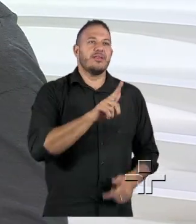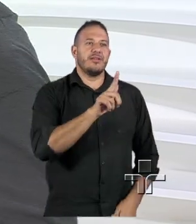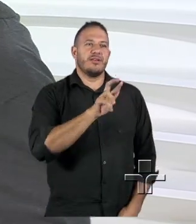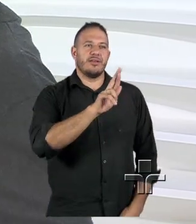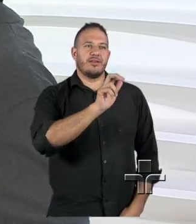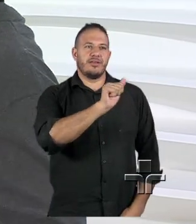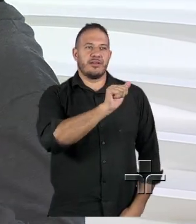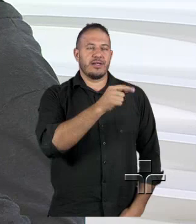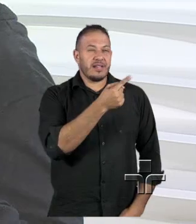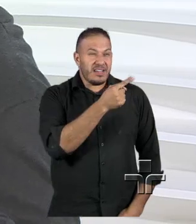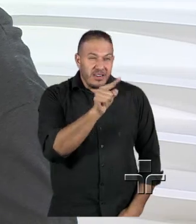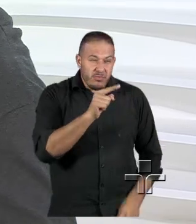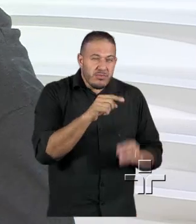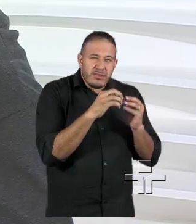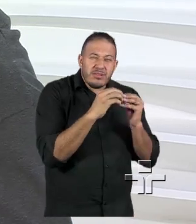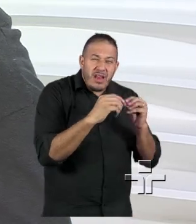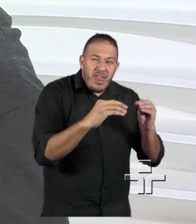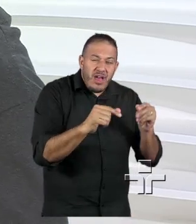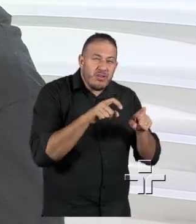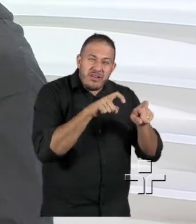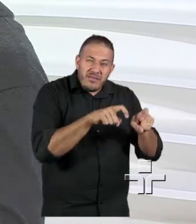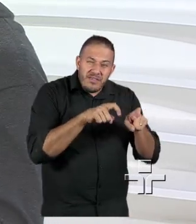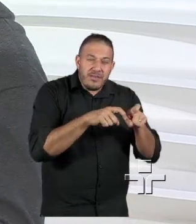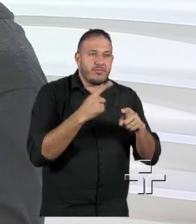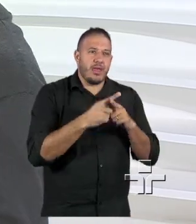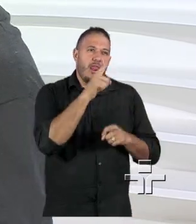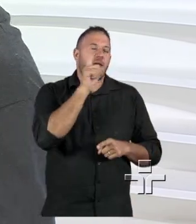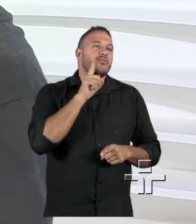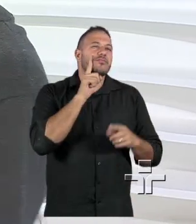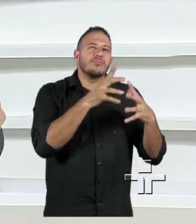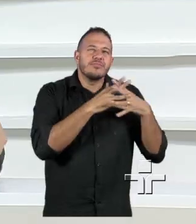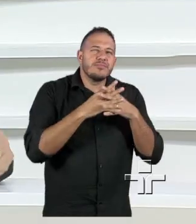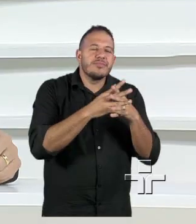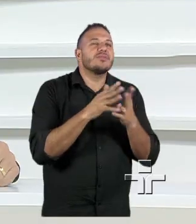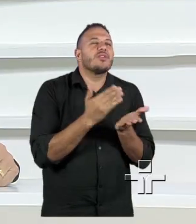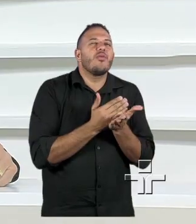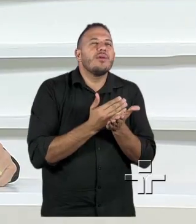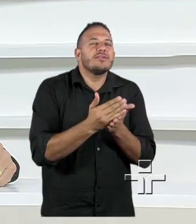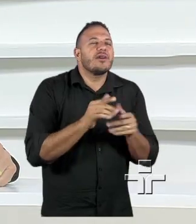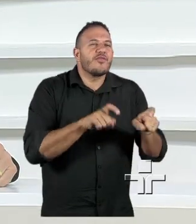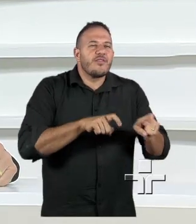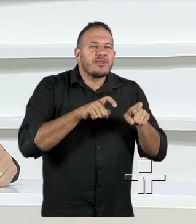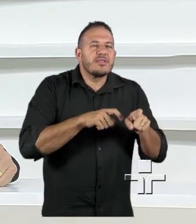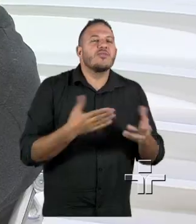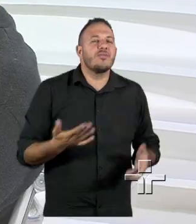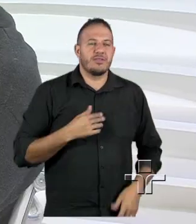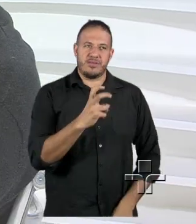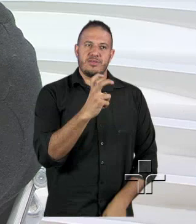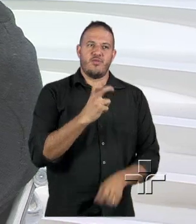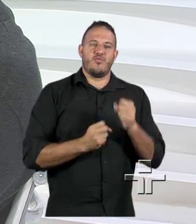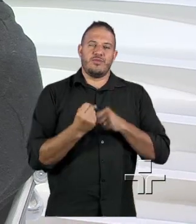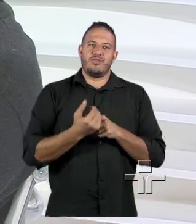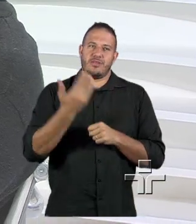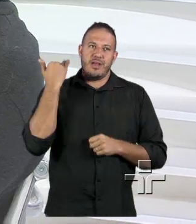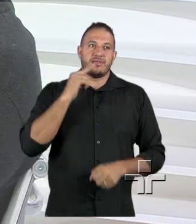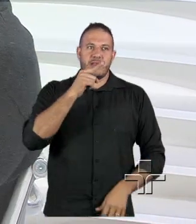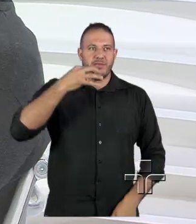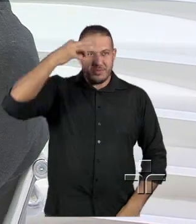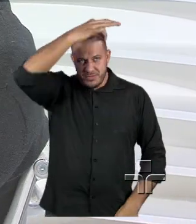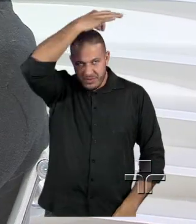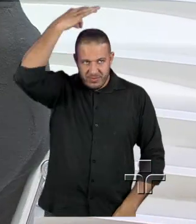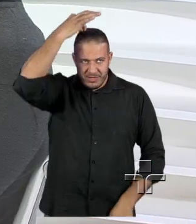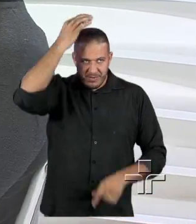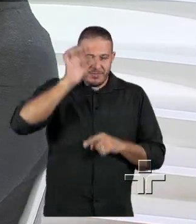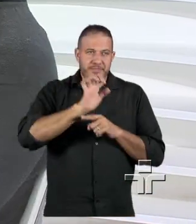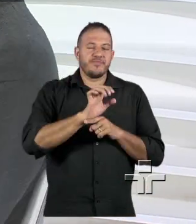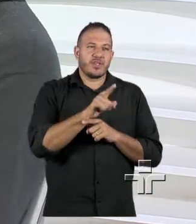gente vai desde a fazenda, porque os americanos ali Quando do Brooklyn... Quando vocês começaram com fazenda? Há 5 anos atrás, 5 anos. no Espírito Santo. O pessoal